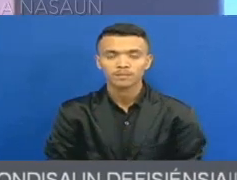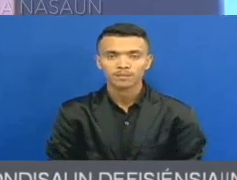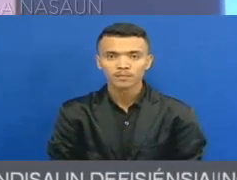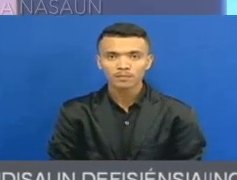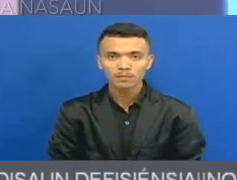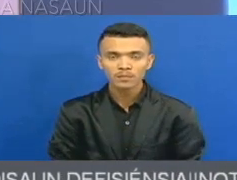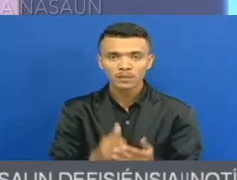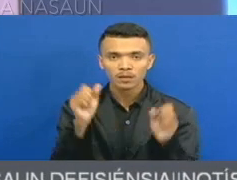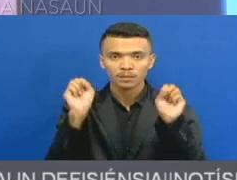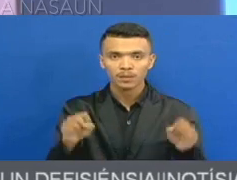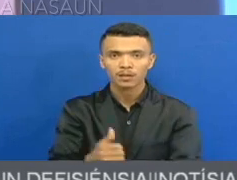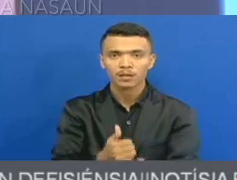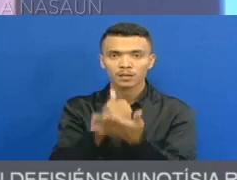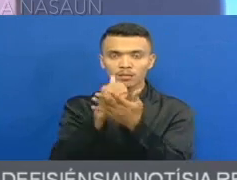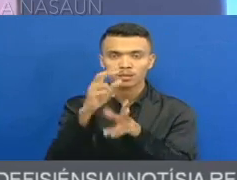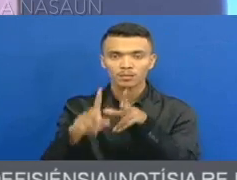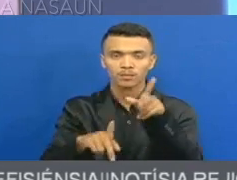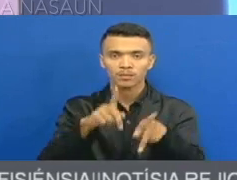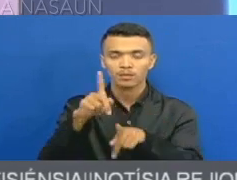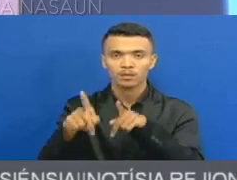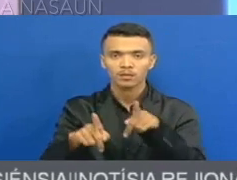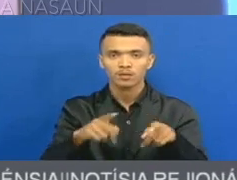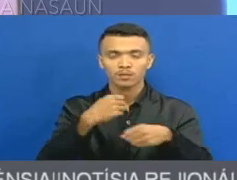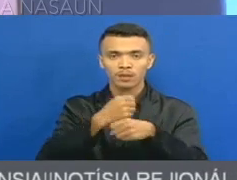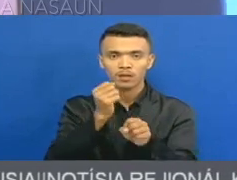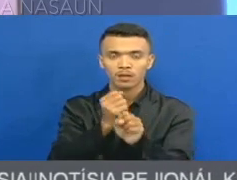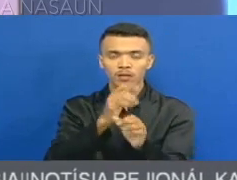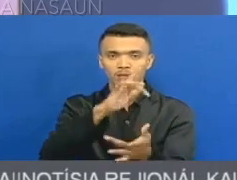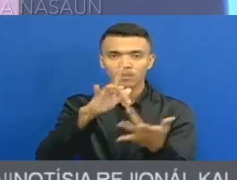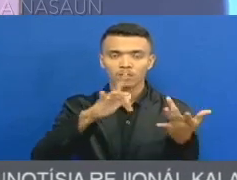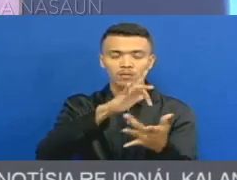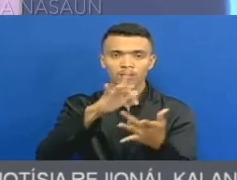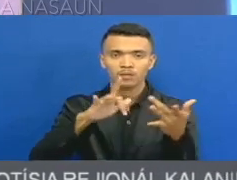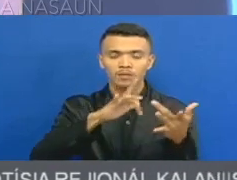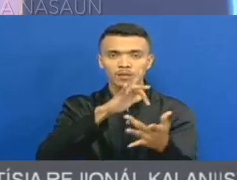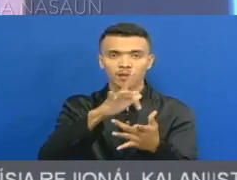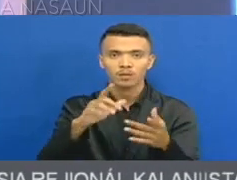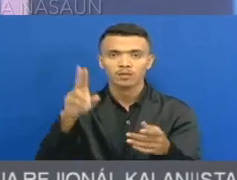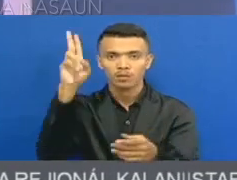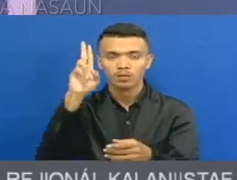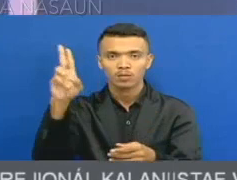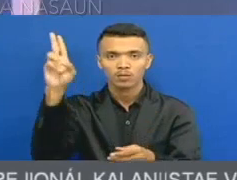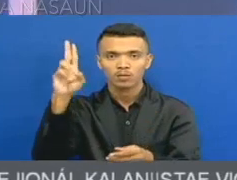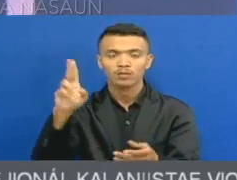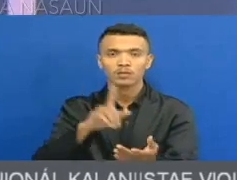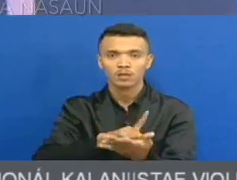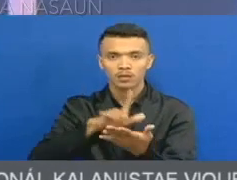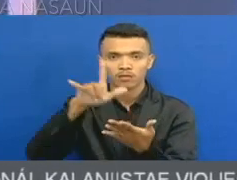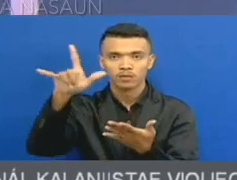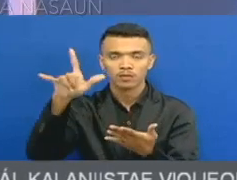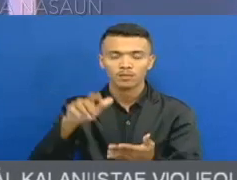bele facilita e tem a população, neve maca, halo movimento, usa meus transporte aero.